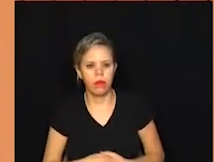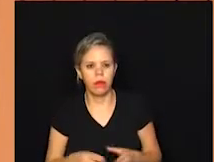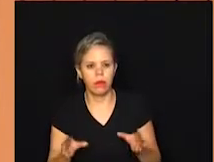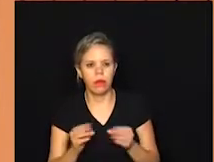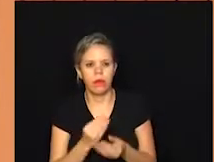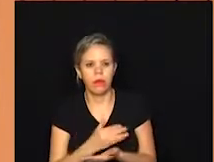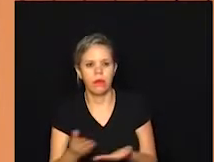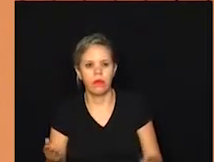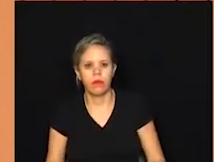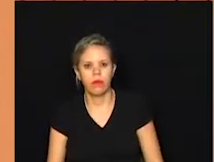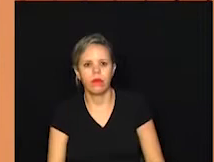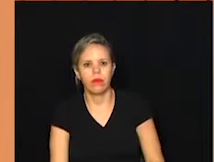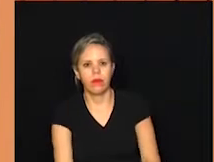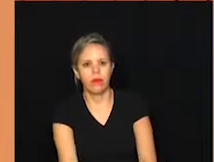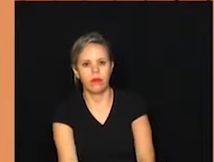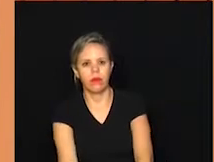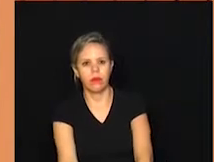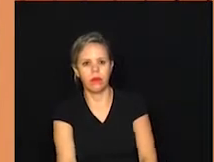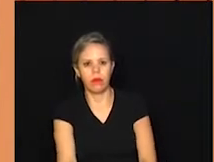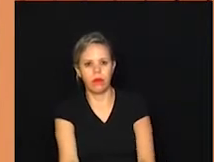considerações. Guida.